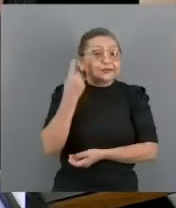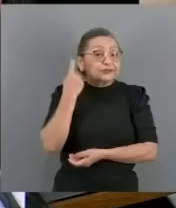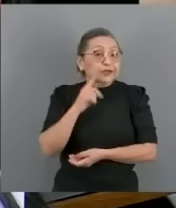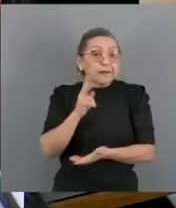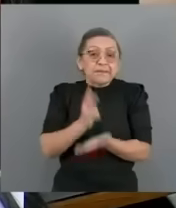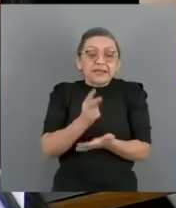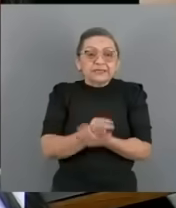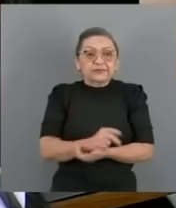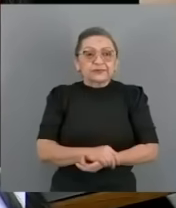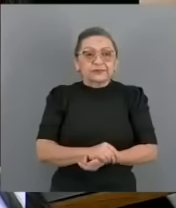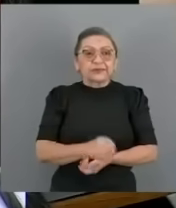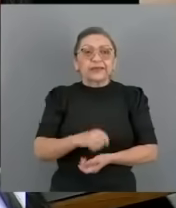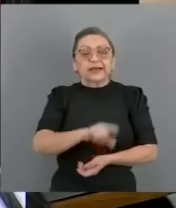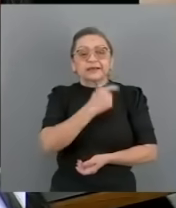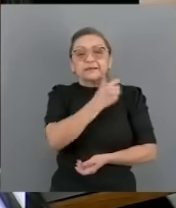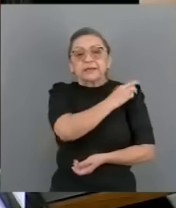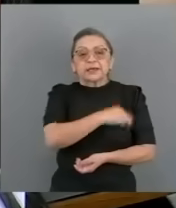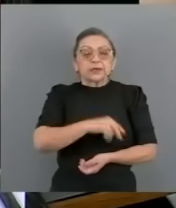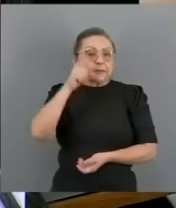da manifestação do Paulo Guedes.